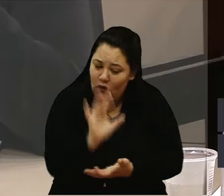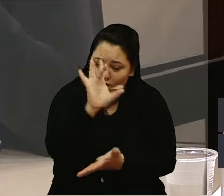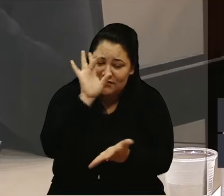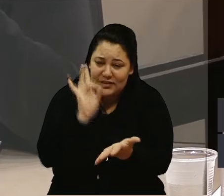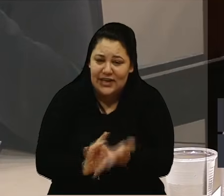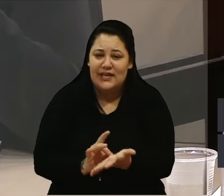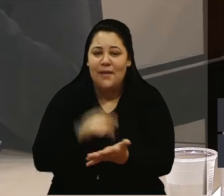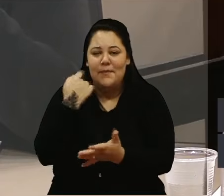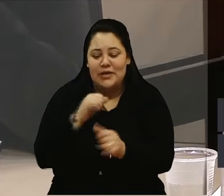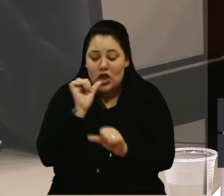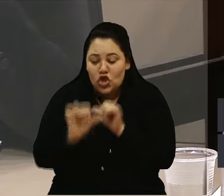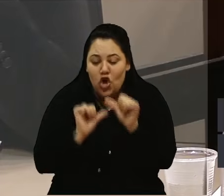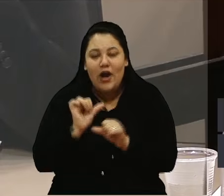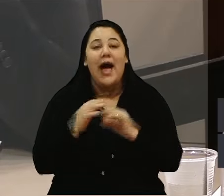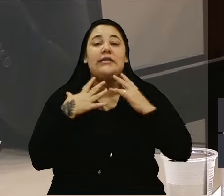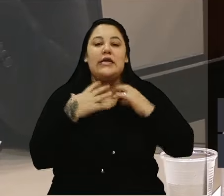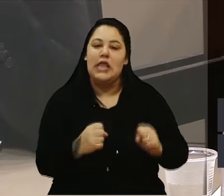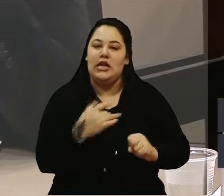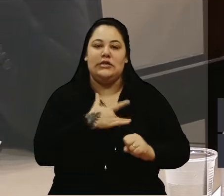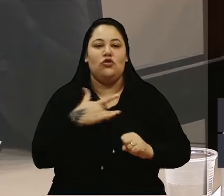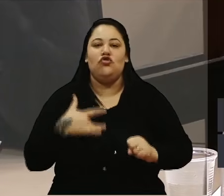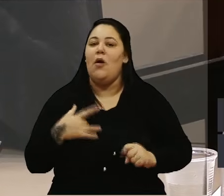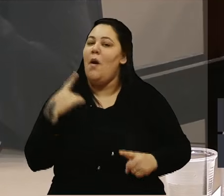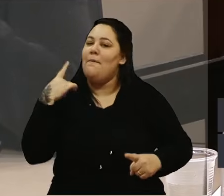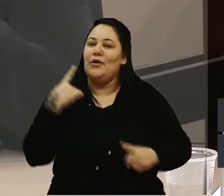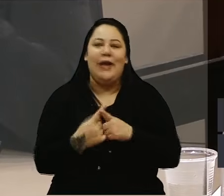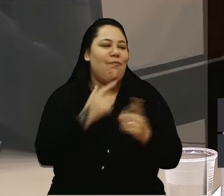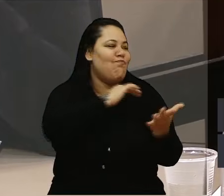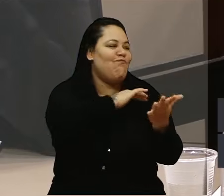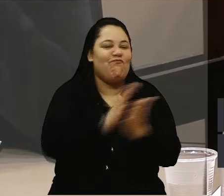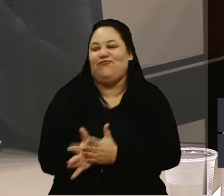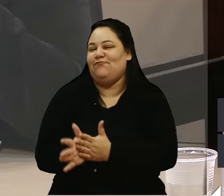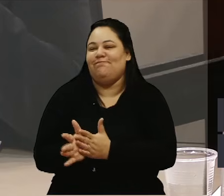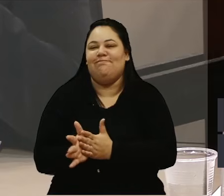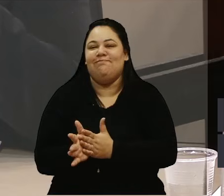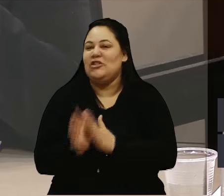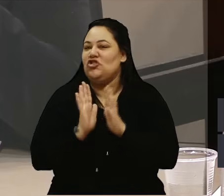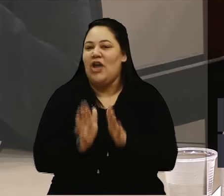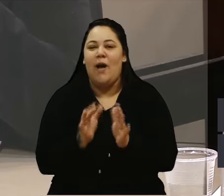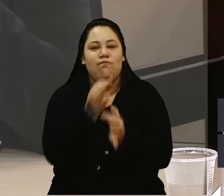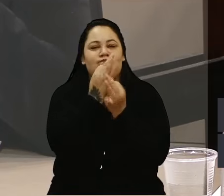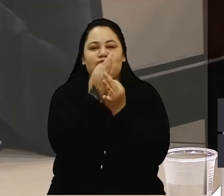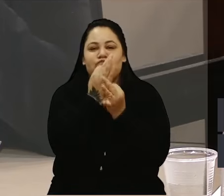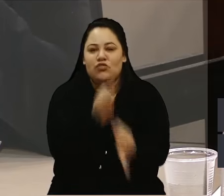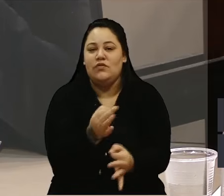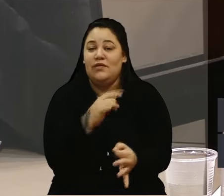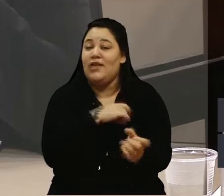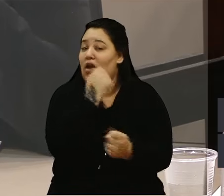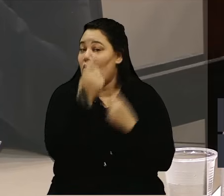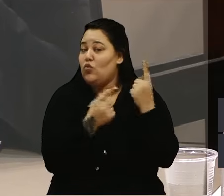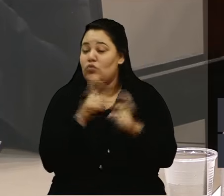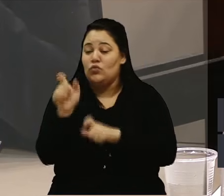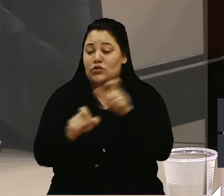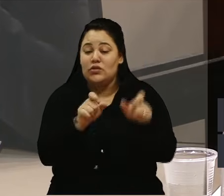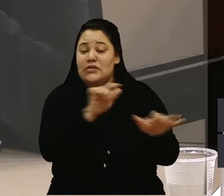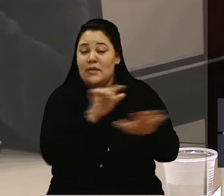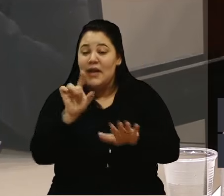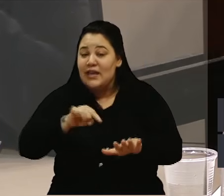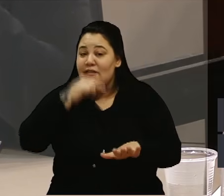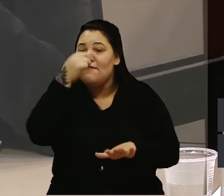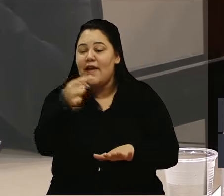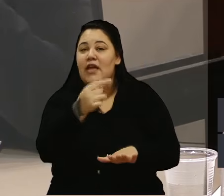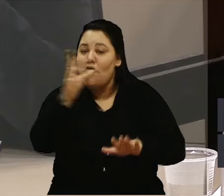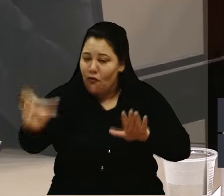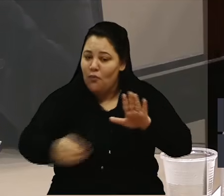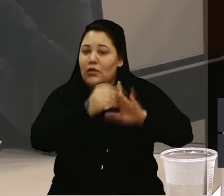precisa mudar a Secretaria de Saúde, porque a gente chegou no caos. Eu tenho alguns casos aqui bem complicados que eu vou deixar para a semana que vem, aí eu vou botar no